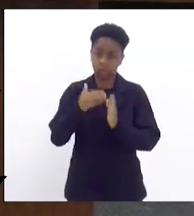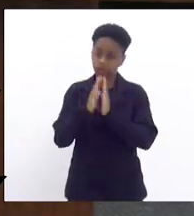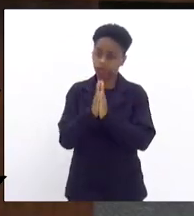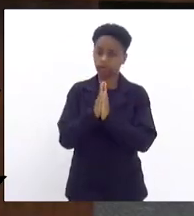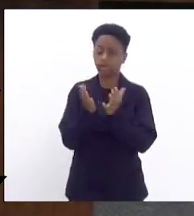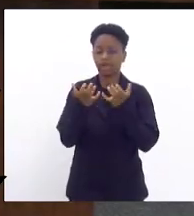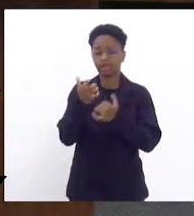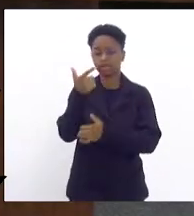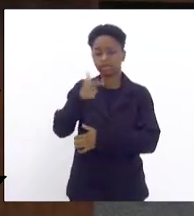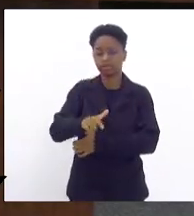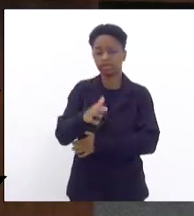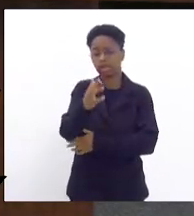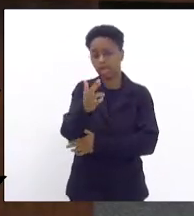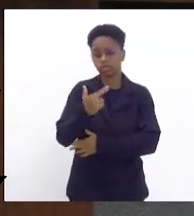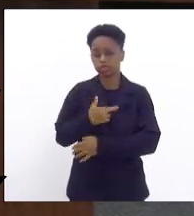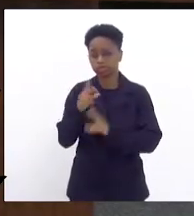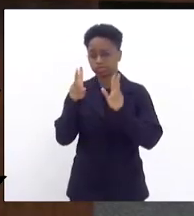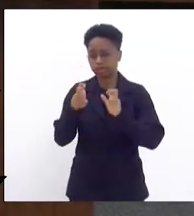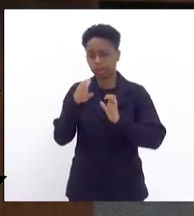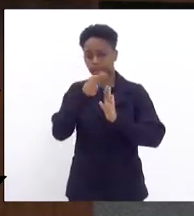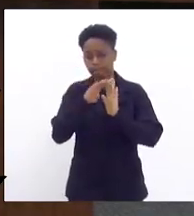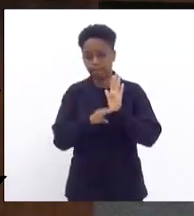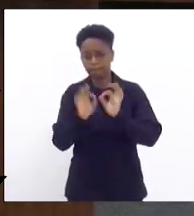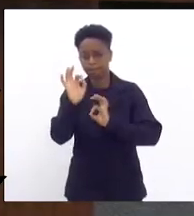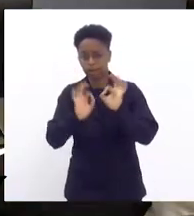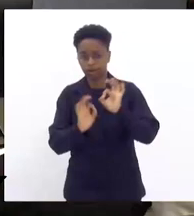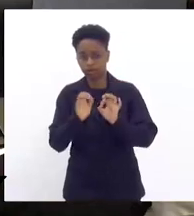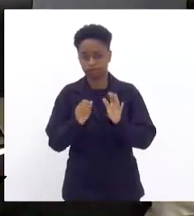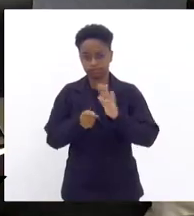depois de uma resposta sobre os planos de investimento. Obrigada. Obrigado.